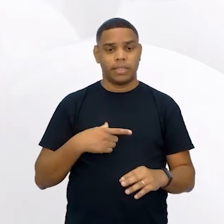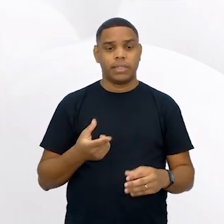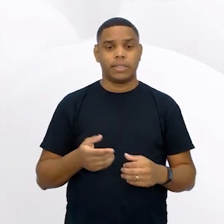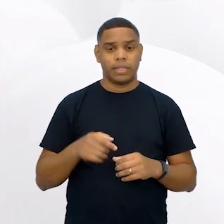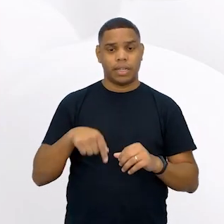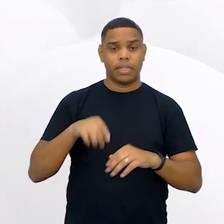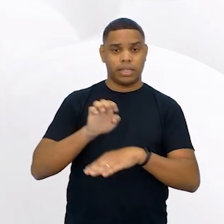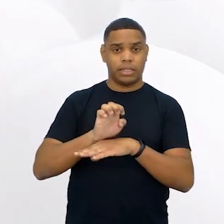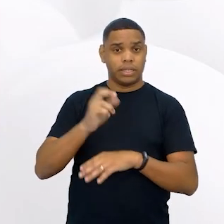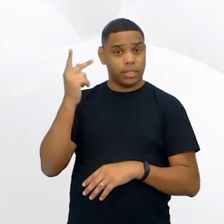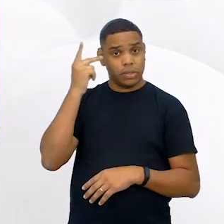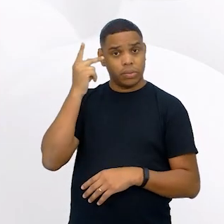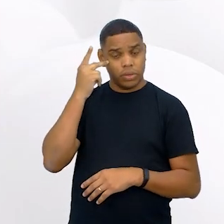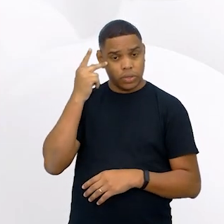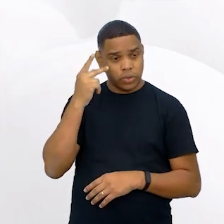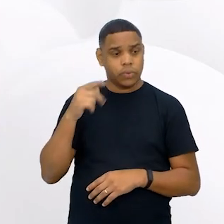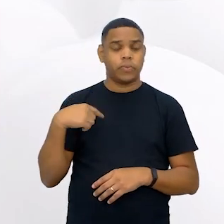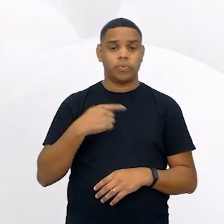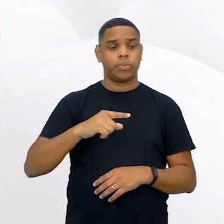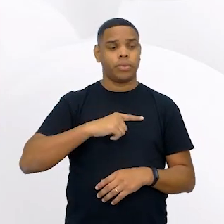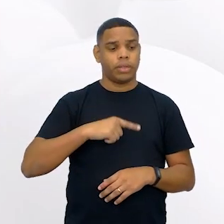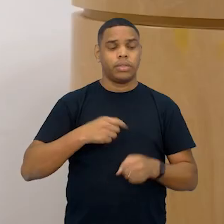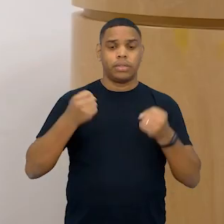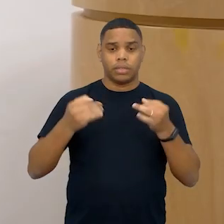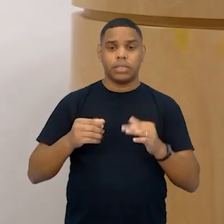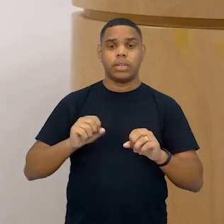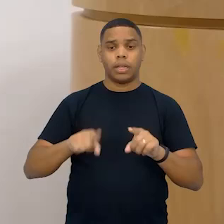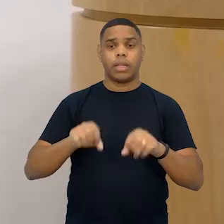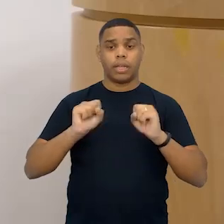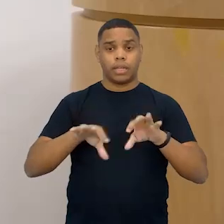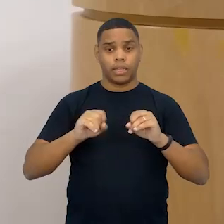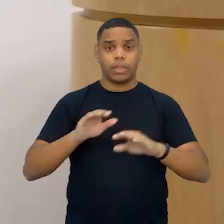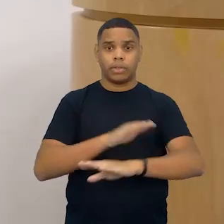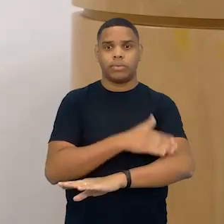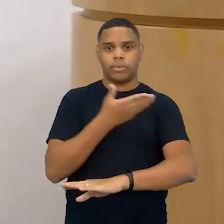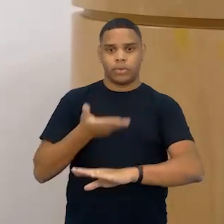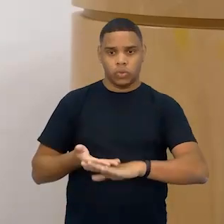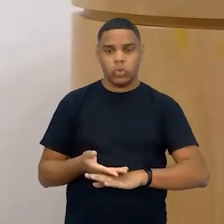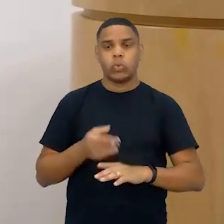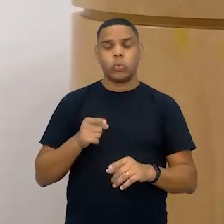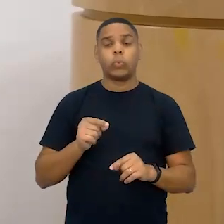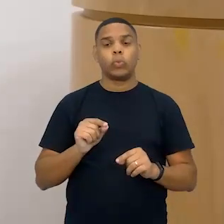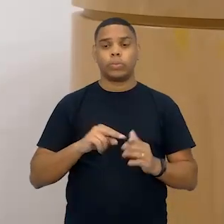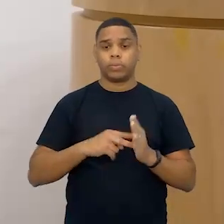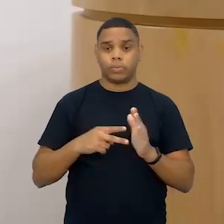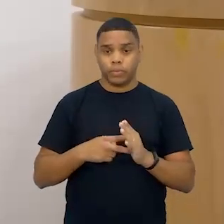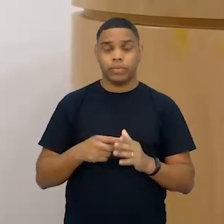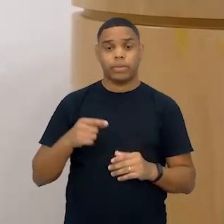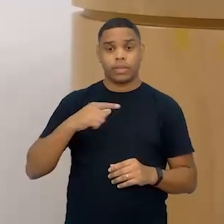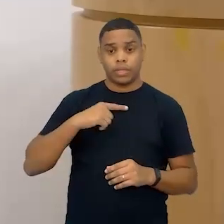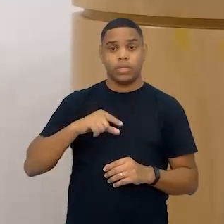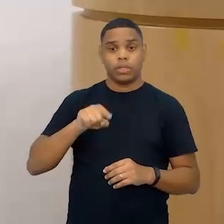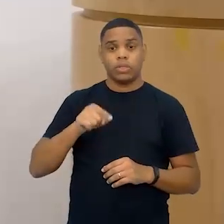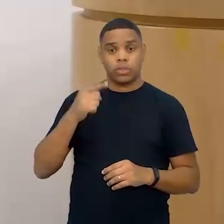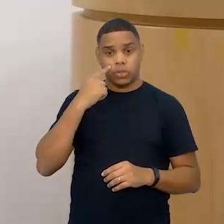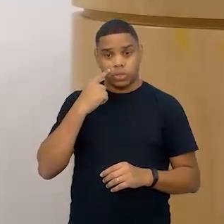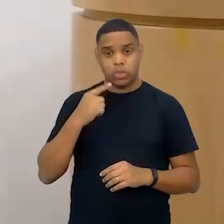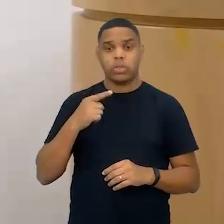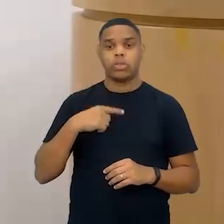no estado de São Paulo, a gente está falando de uma educação integral, ou seja, ela olha não apenas